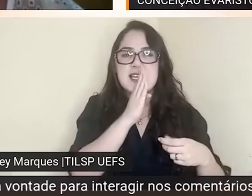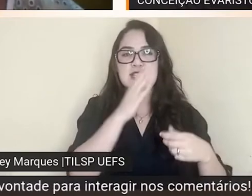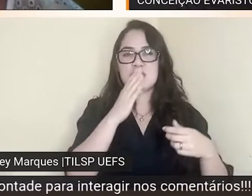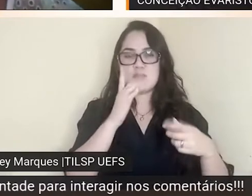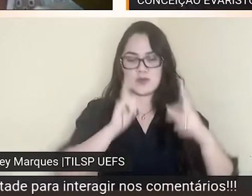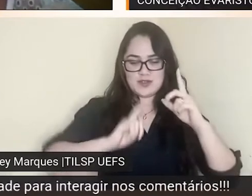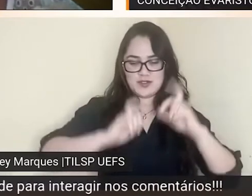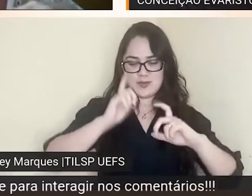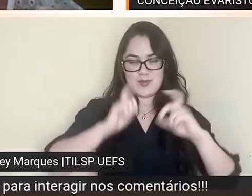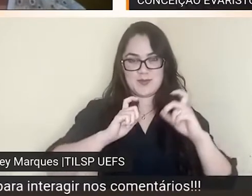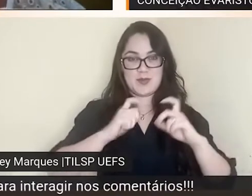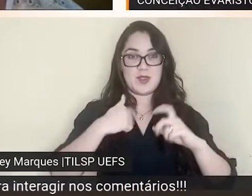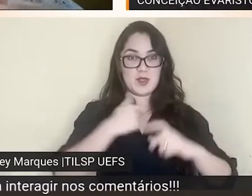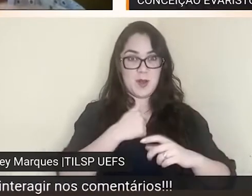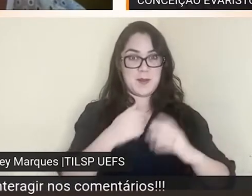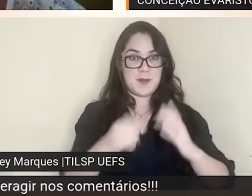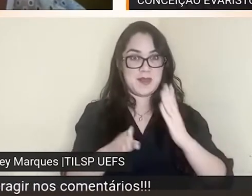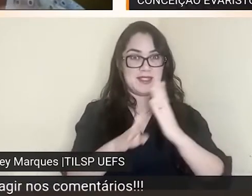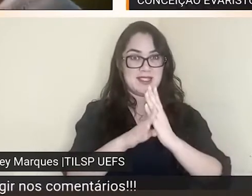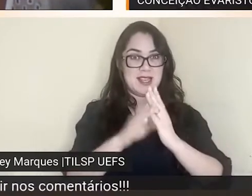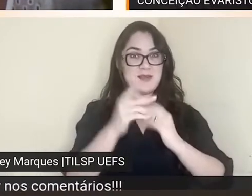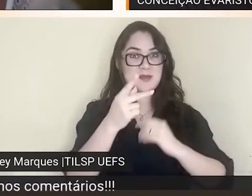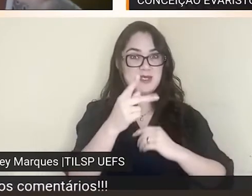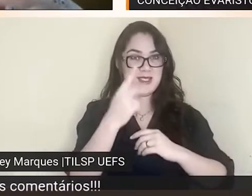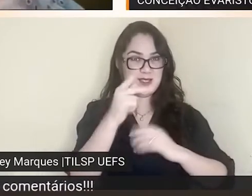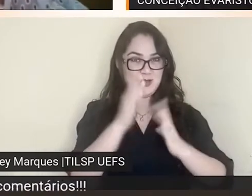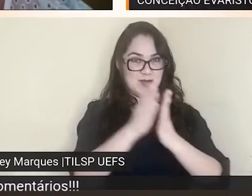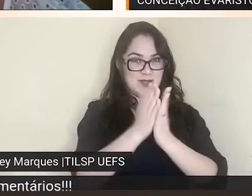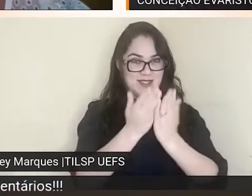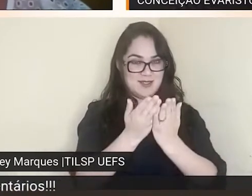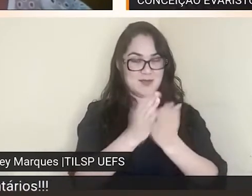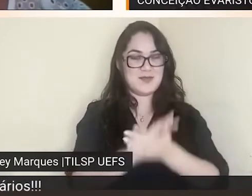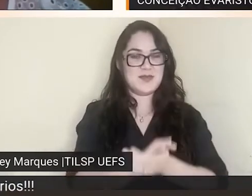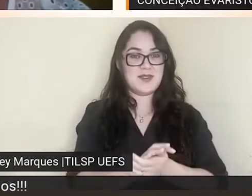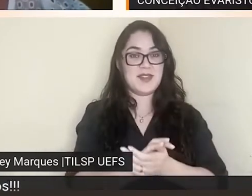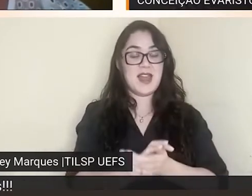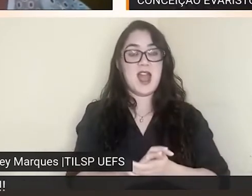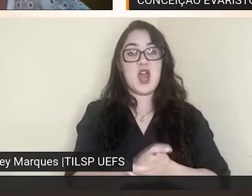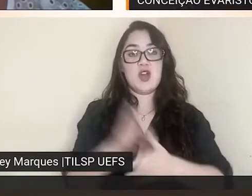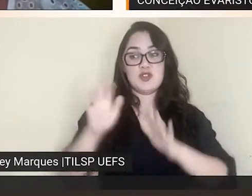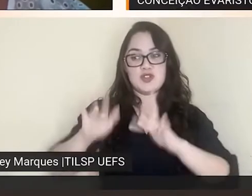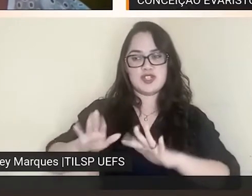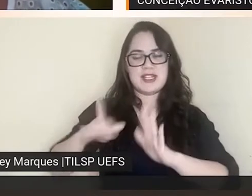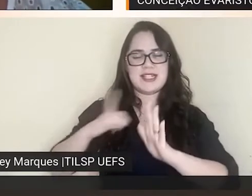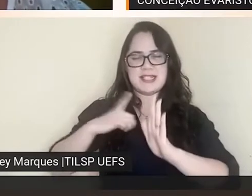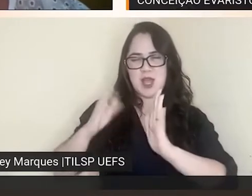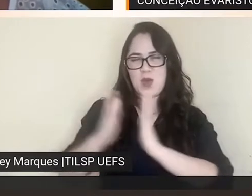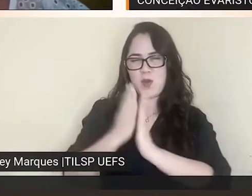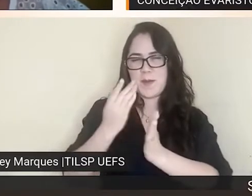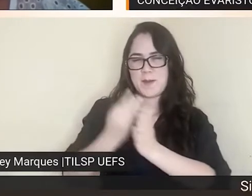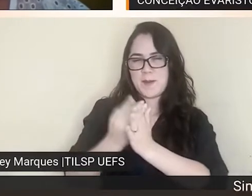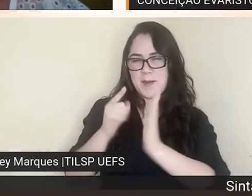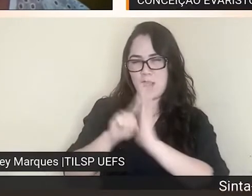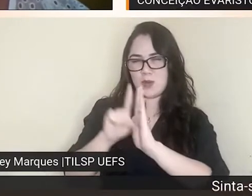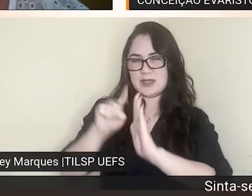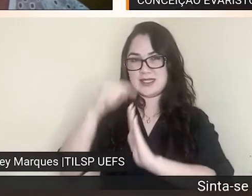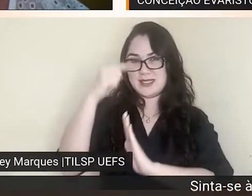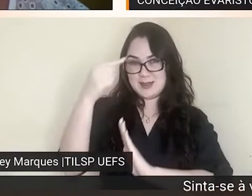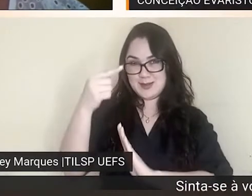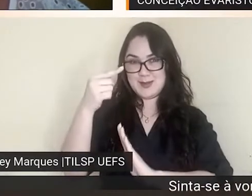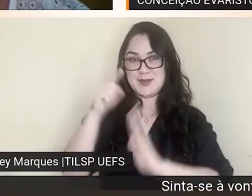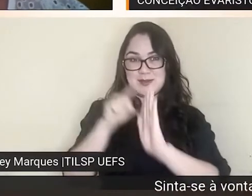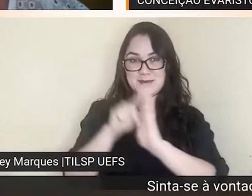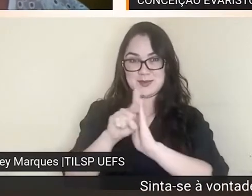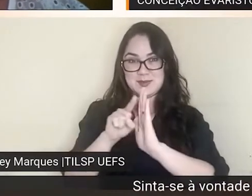No chat do YouTube tem algumas perguntas, mas daqui a pouco eu faço. Eu queria rapidamente assim dizer que nós estamos,